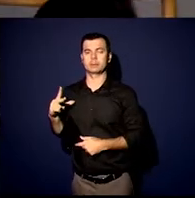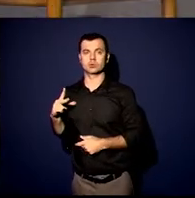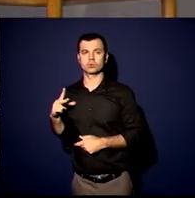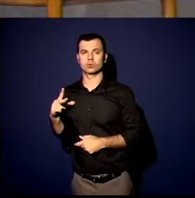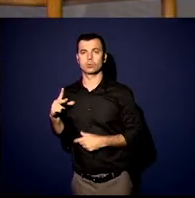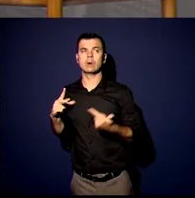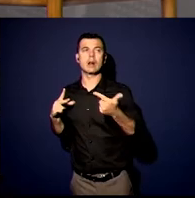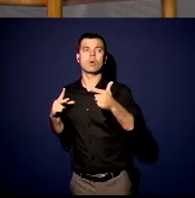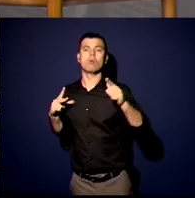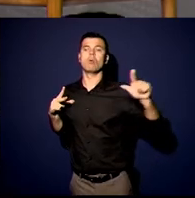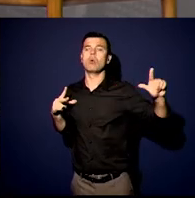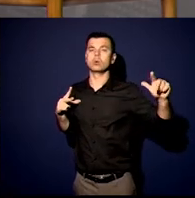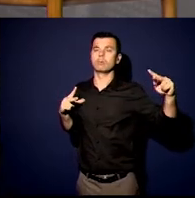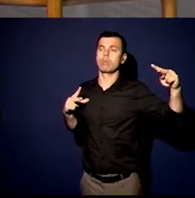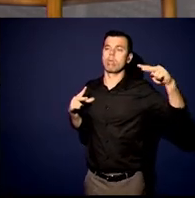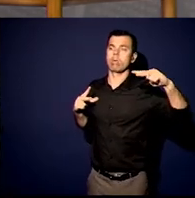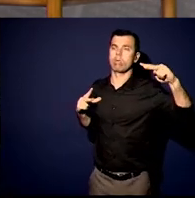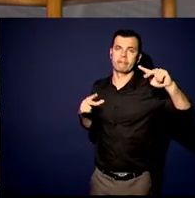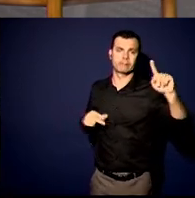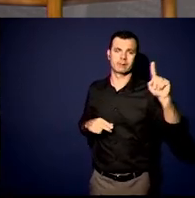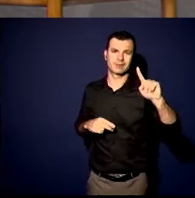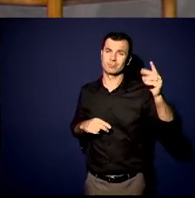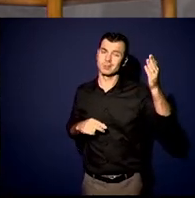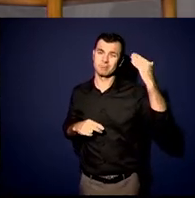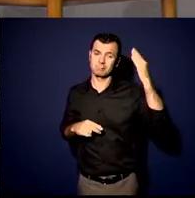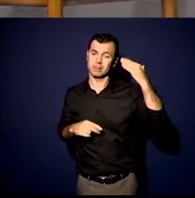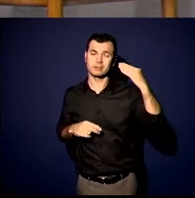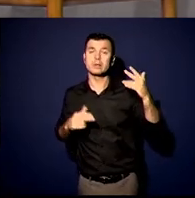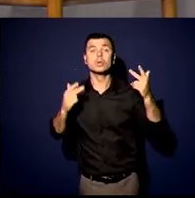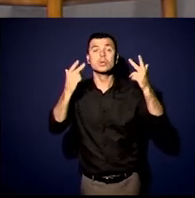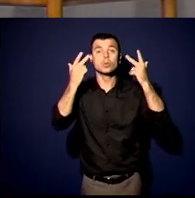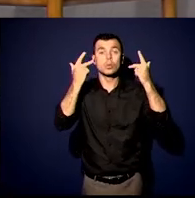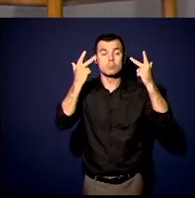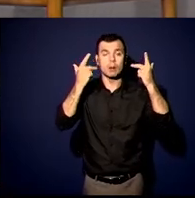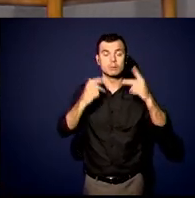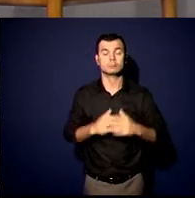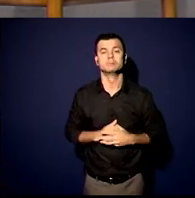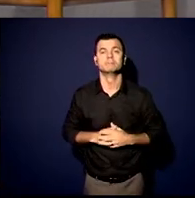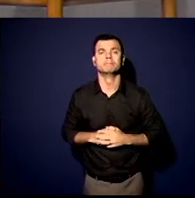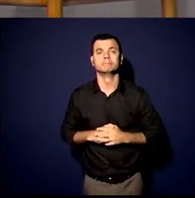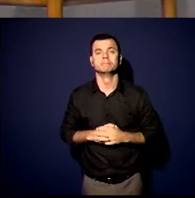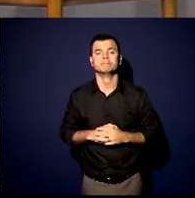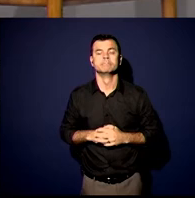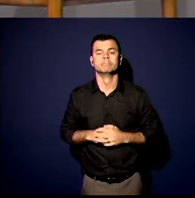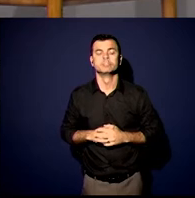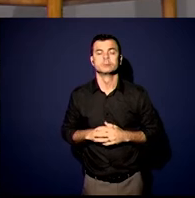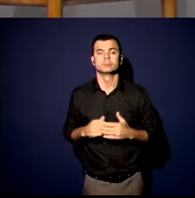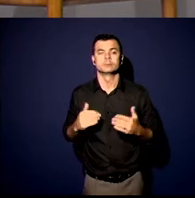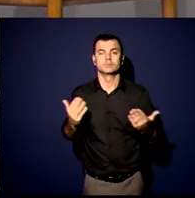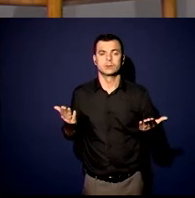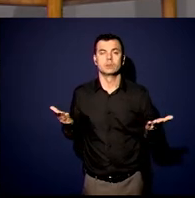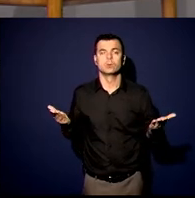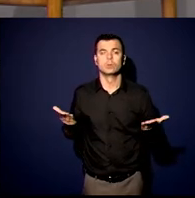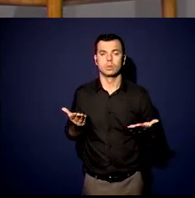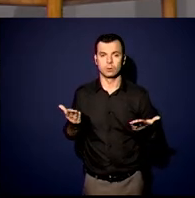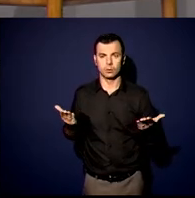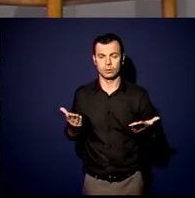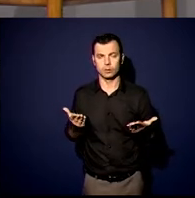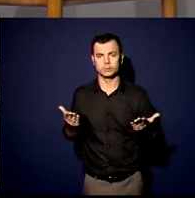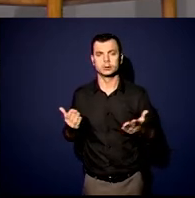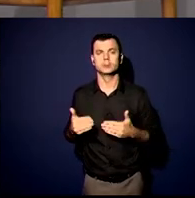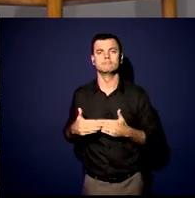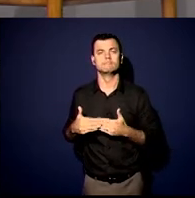assistidas pelos demais porque era comum então nós temos hoje uma tendência